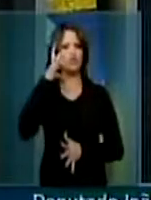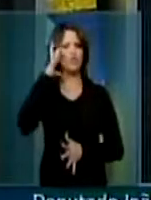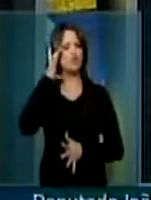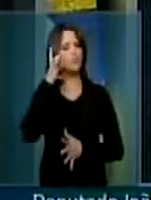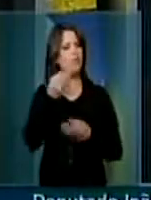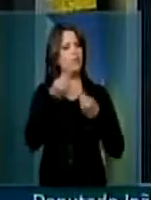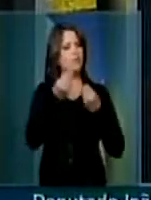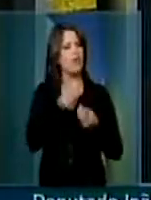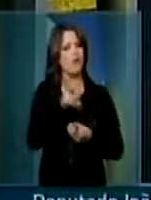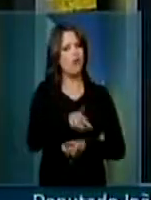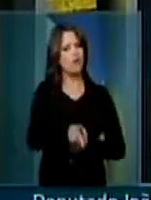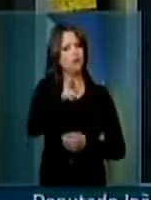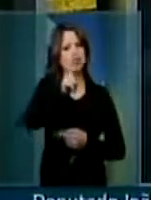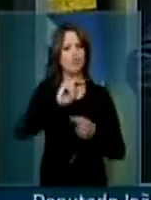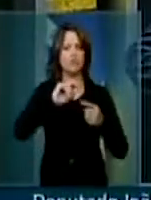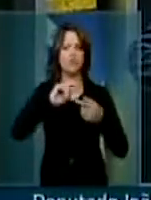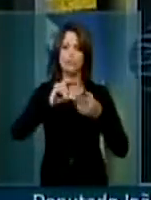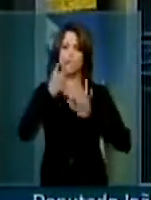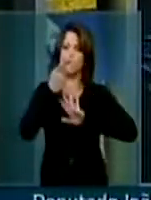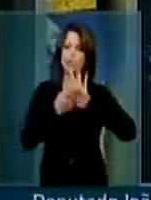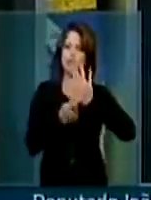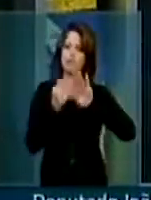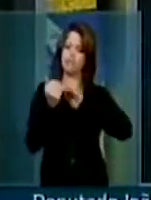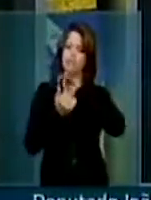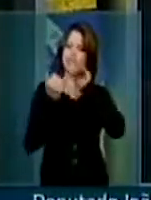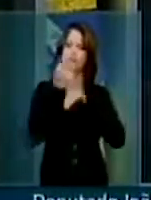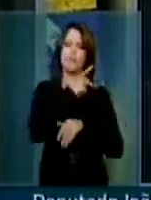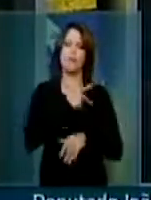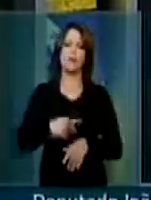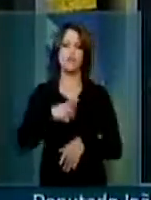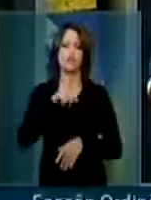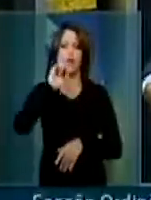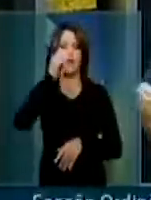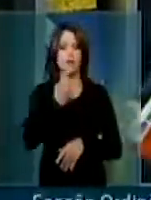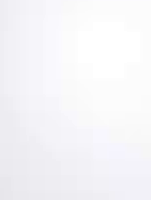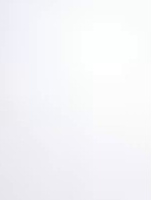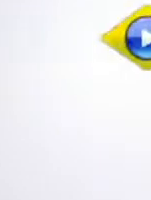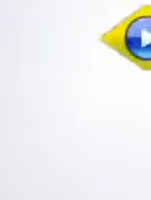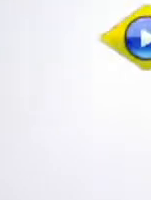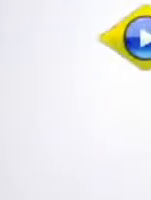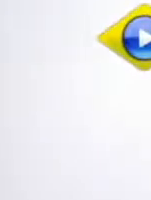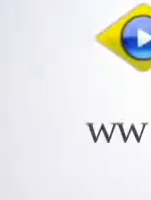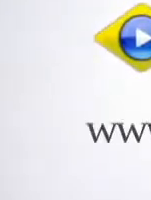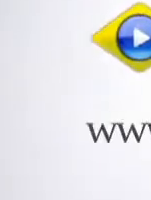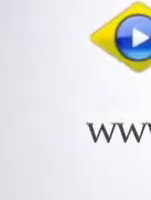Dilma, que dá continuidade ao projeto do presidente Lula, ex-presidente Lula.